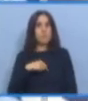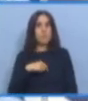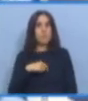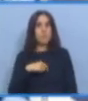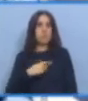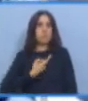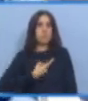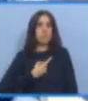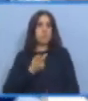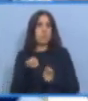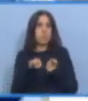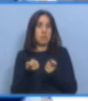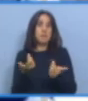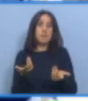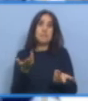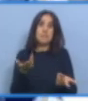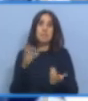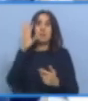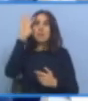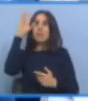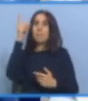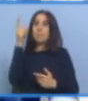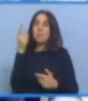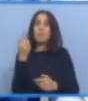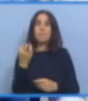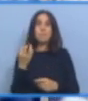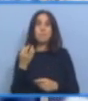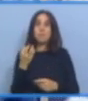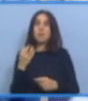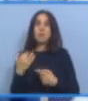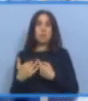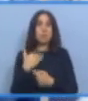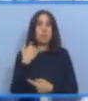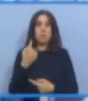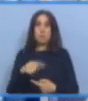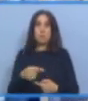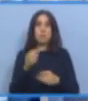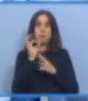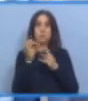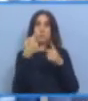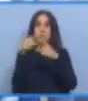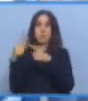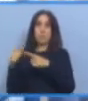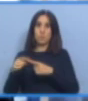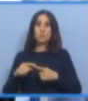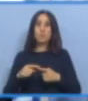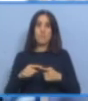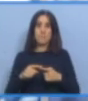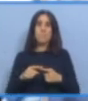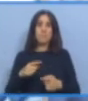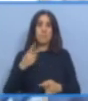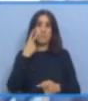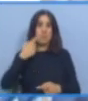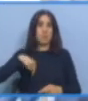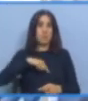ter que lidar com eles. Cá está, o clima acaba por tocar em muitos dos aspectos da nossa